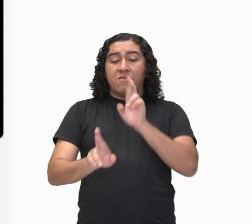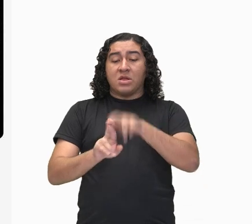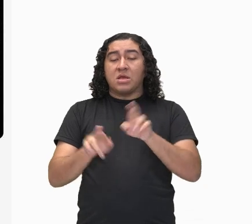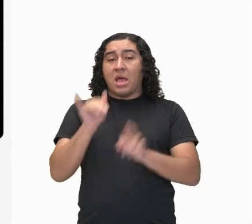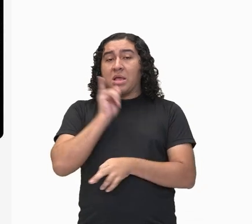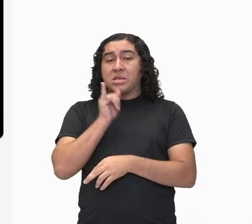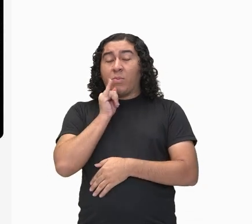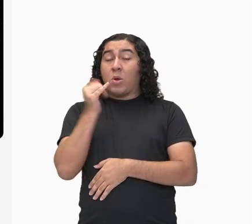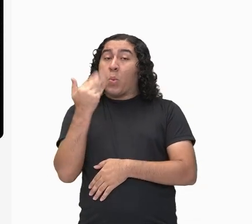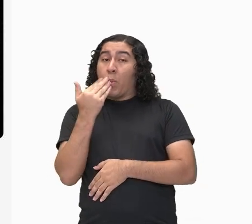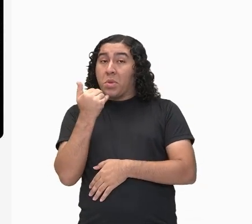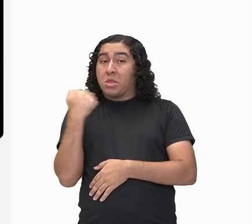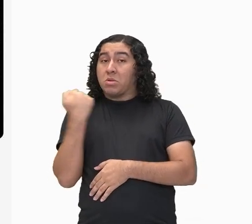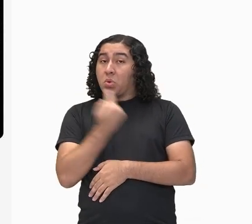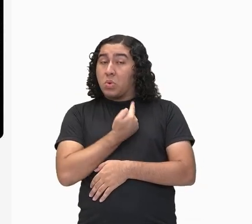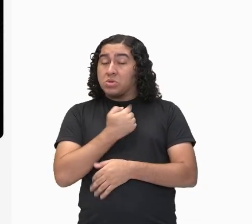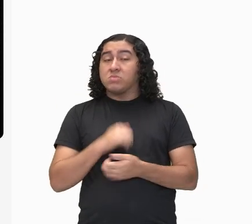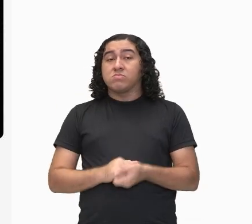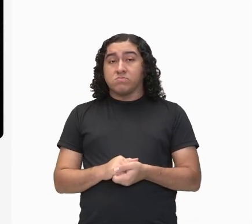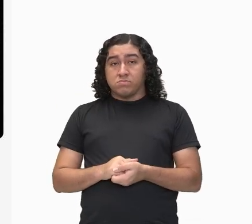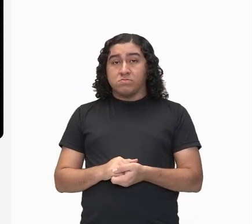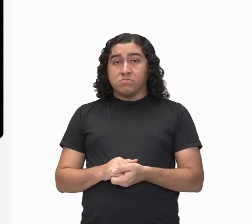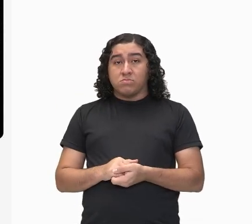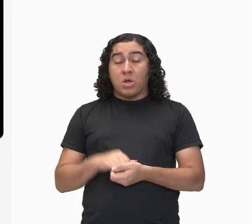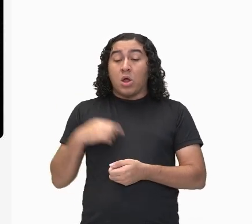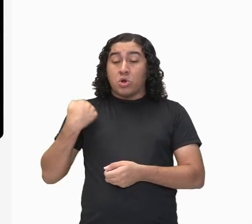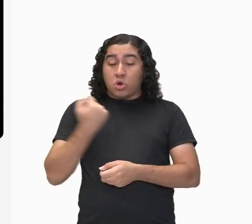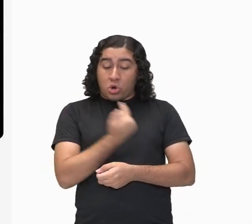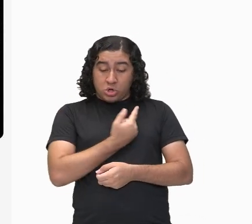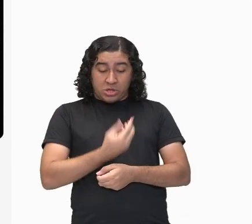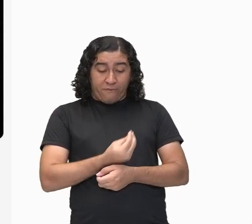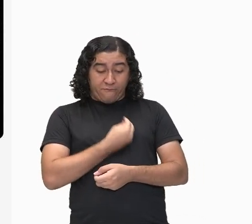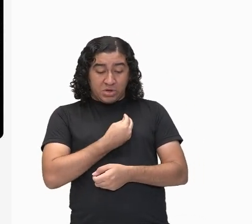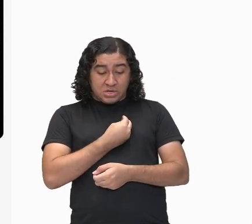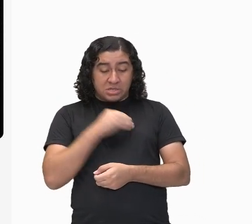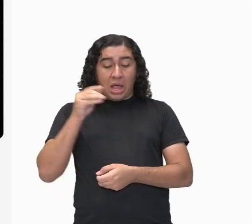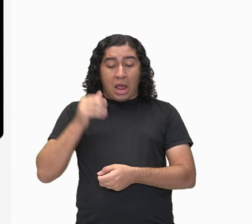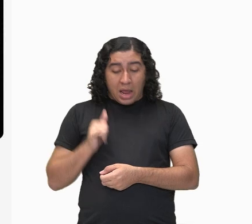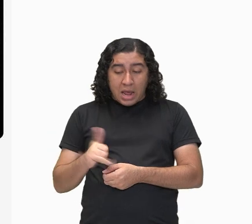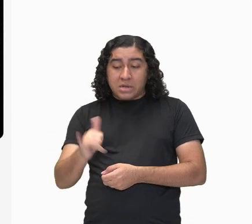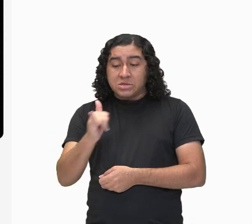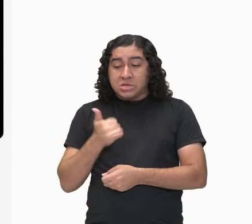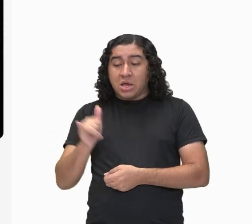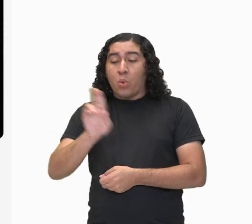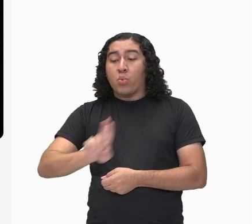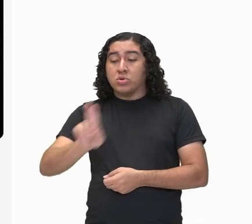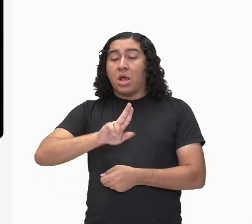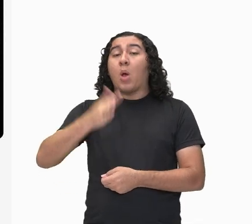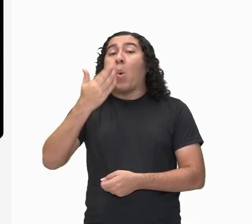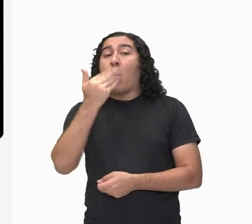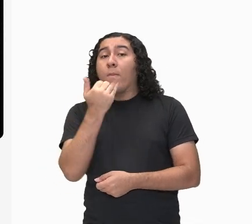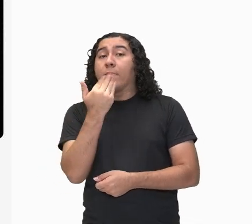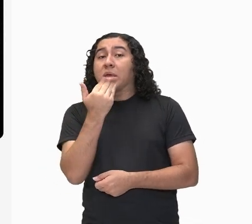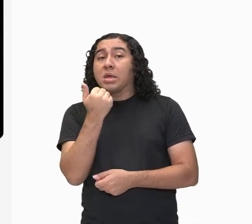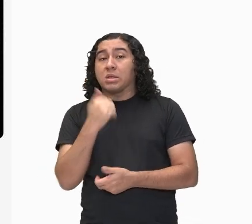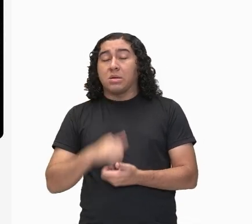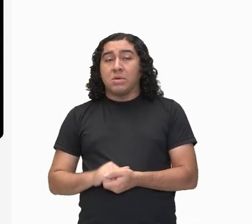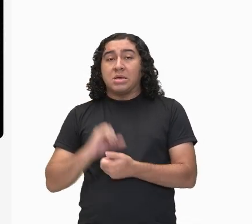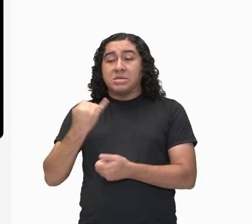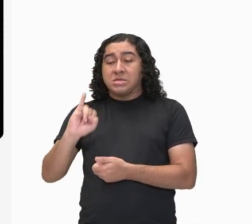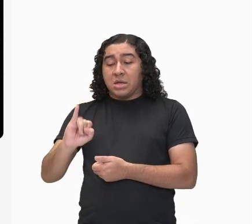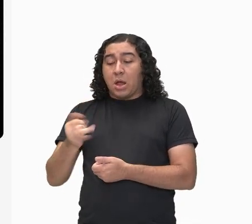processo de alimentação, O nosso combustível são os alimentos, E nos alimentos existem